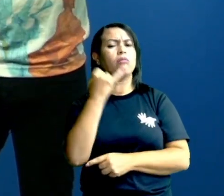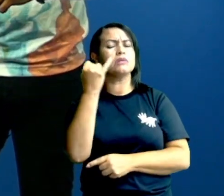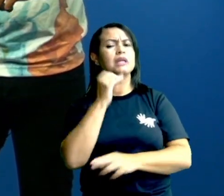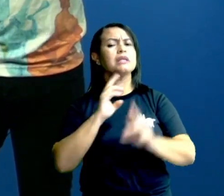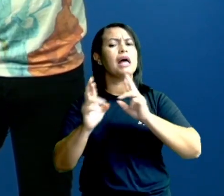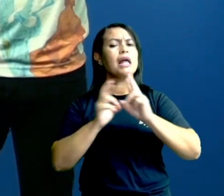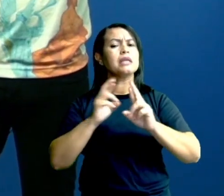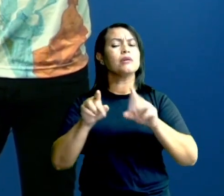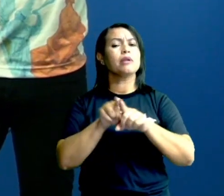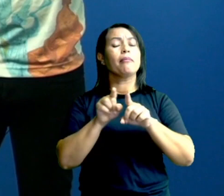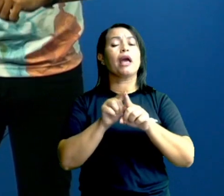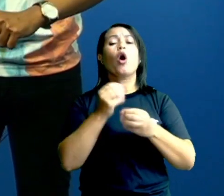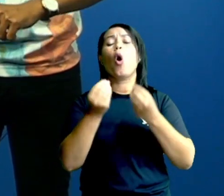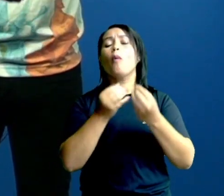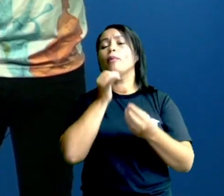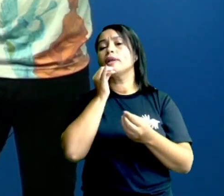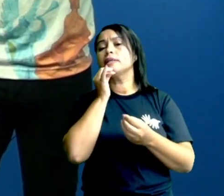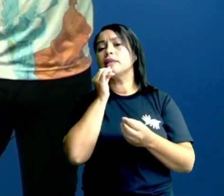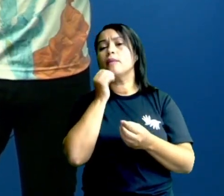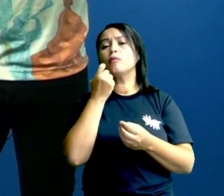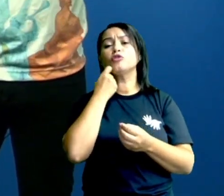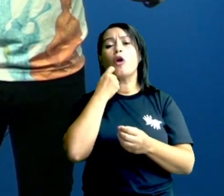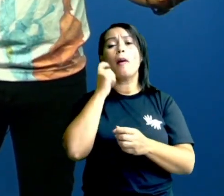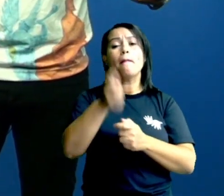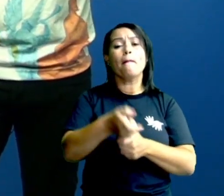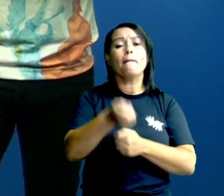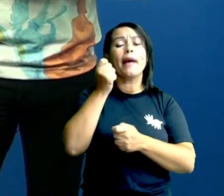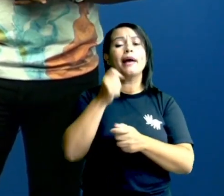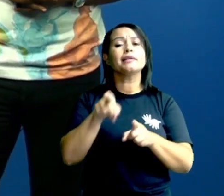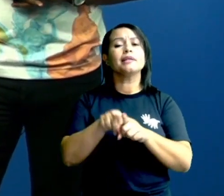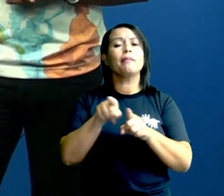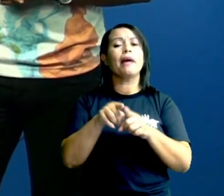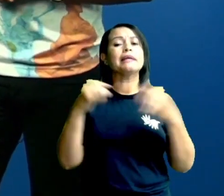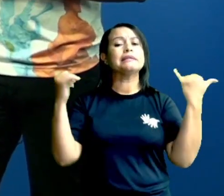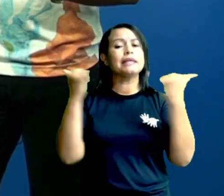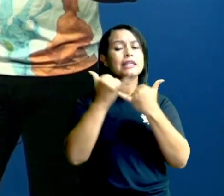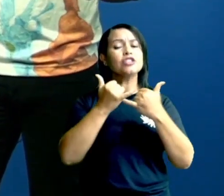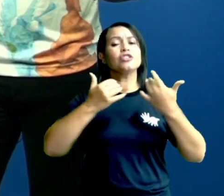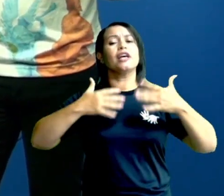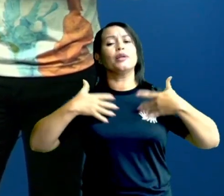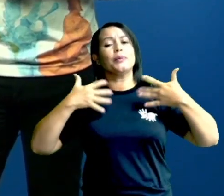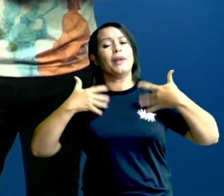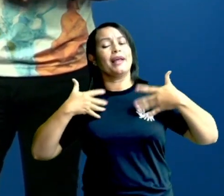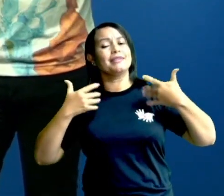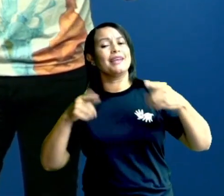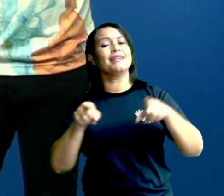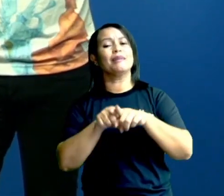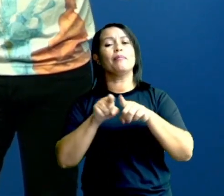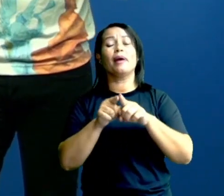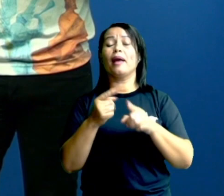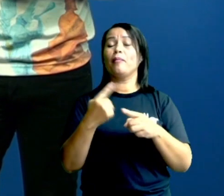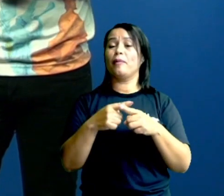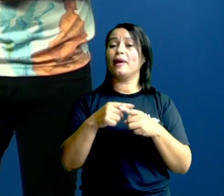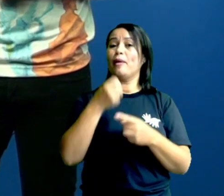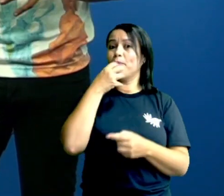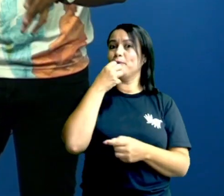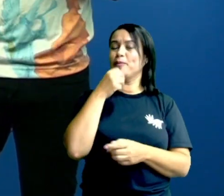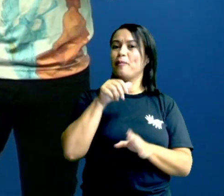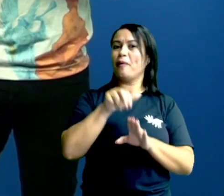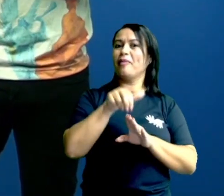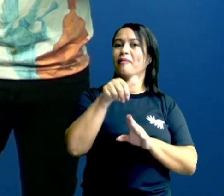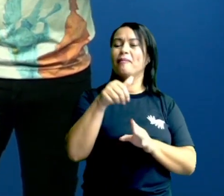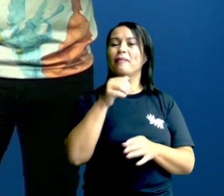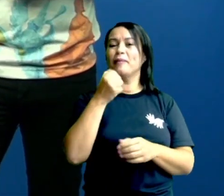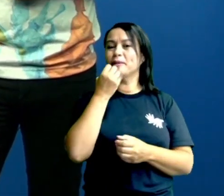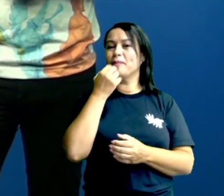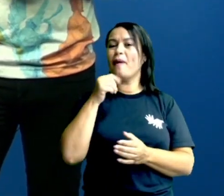importância relação de atividade de pesca produção de energia e do próprio AZT e também né até porque tomar banho de rio é uma